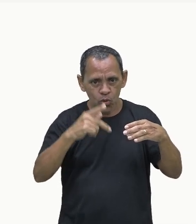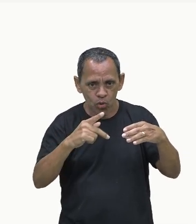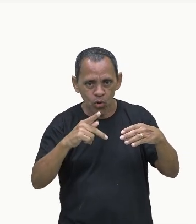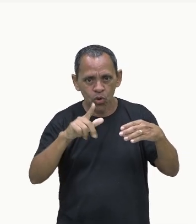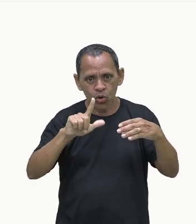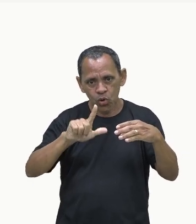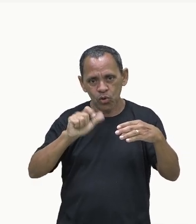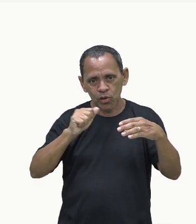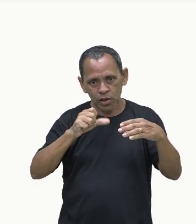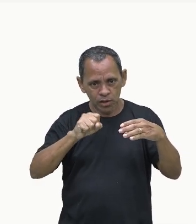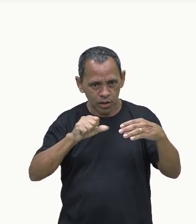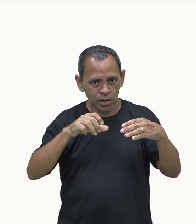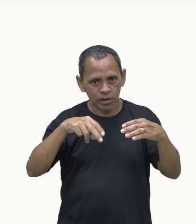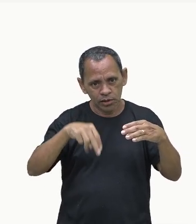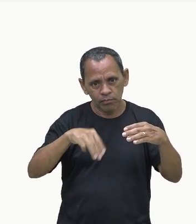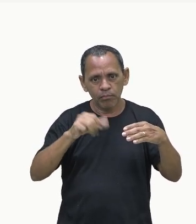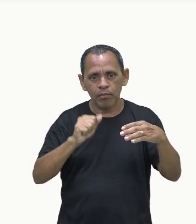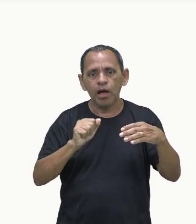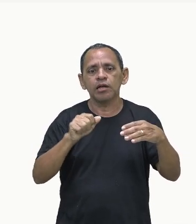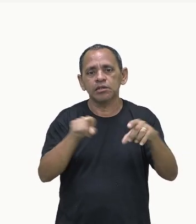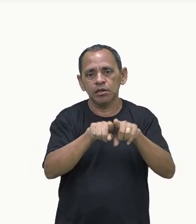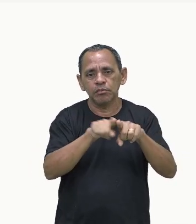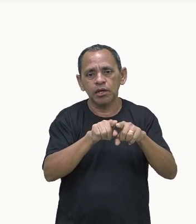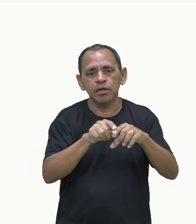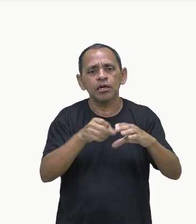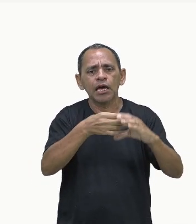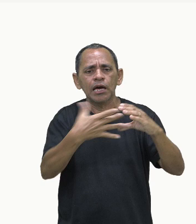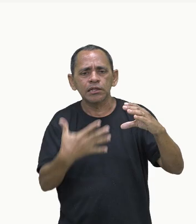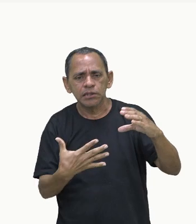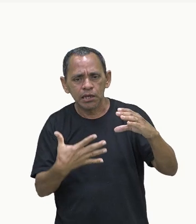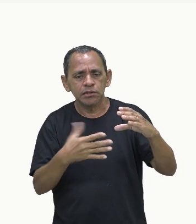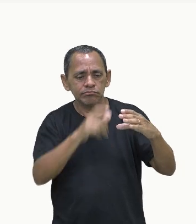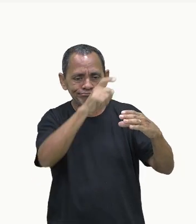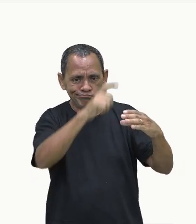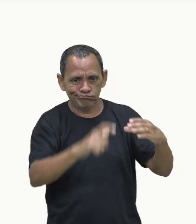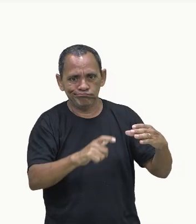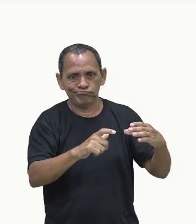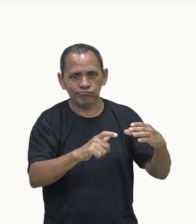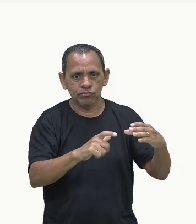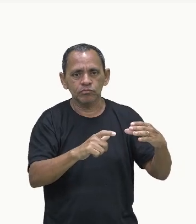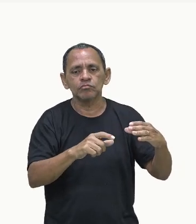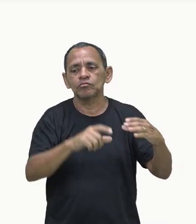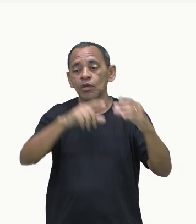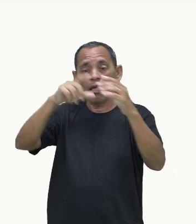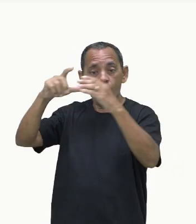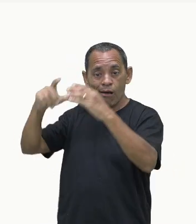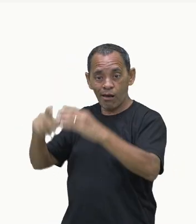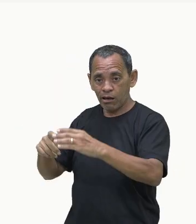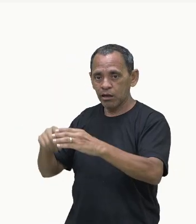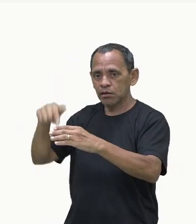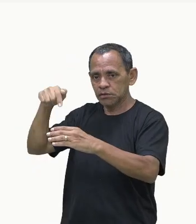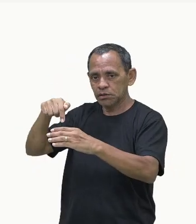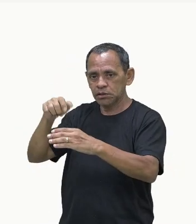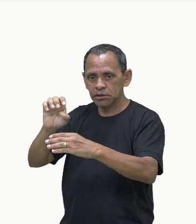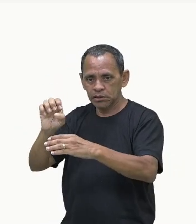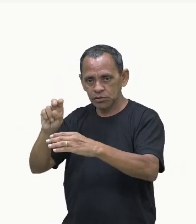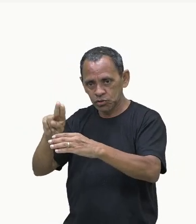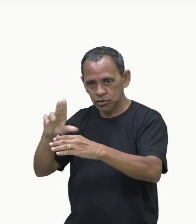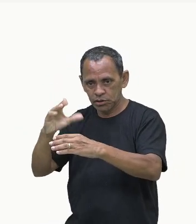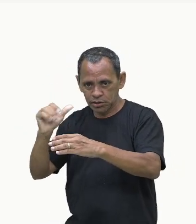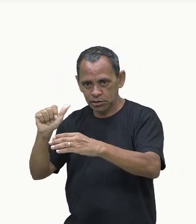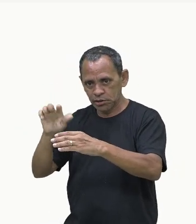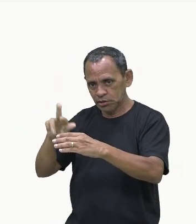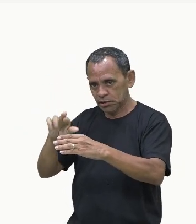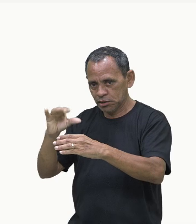Então, aqui caracteriza as células procarióticas. E as células